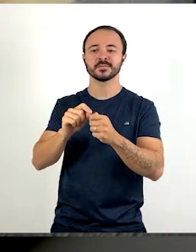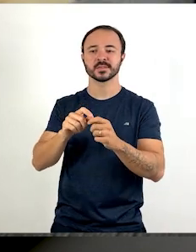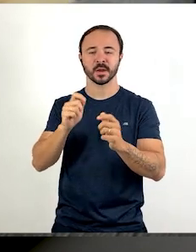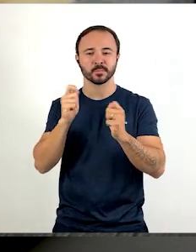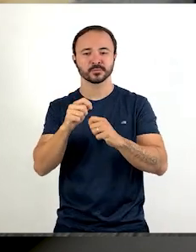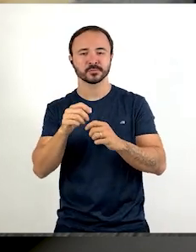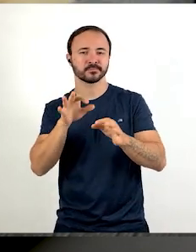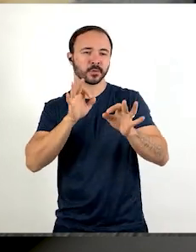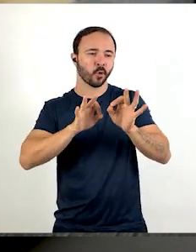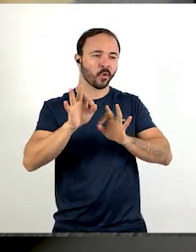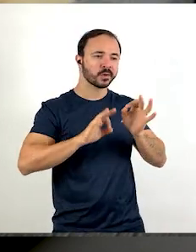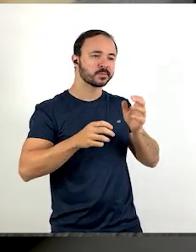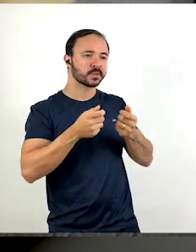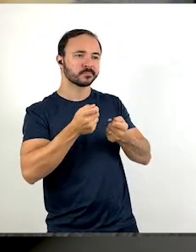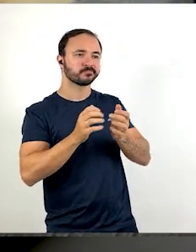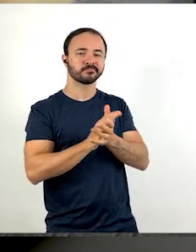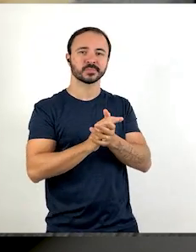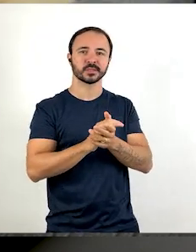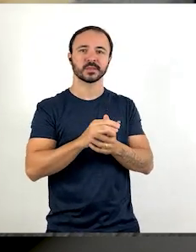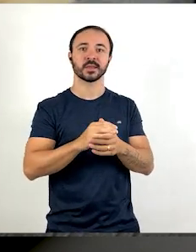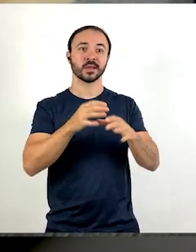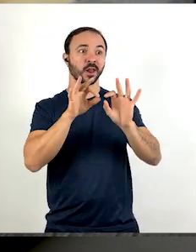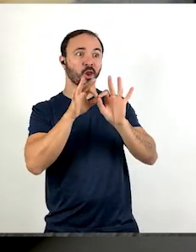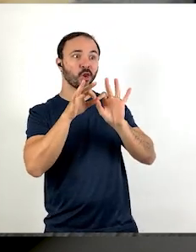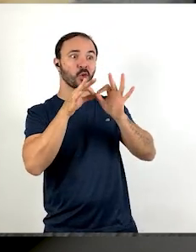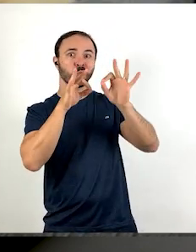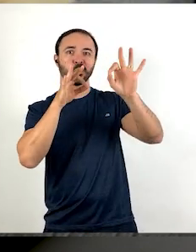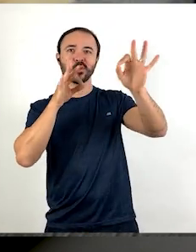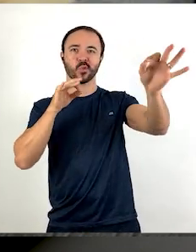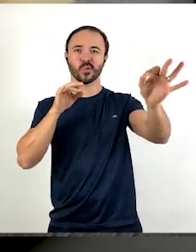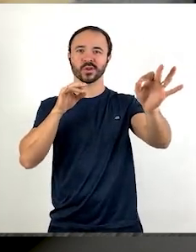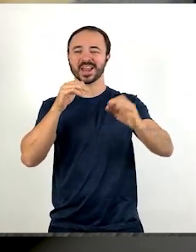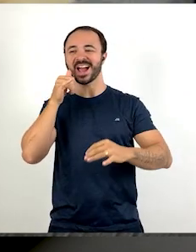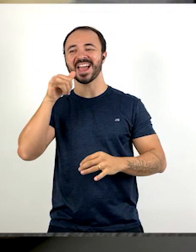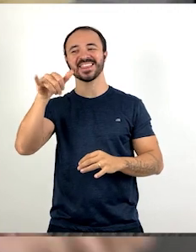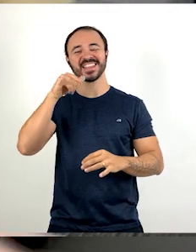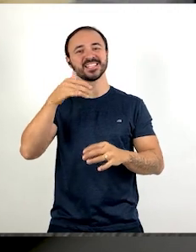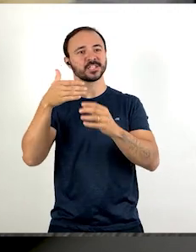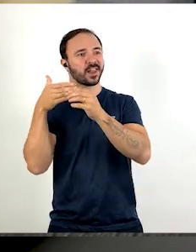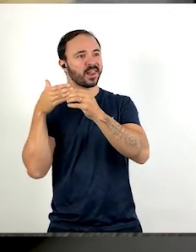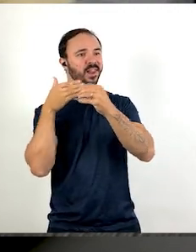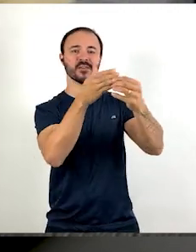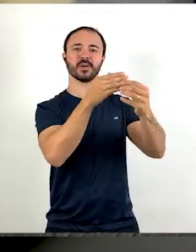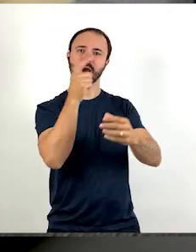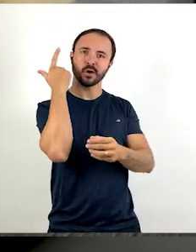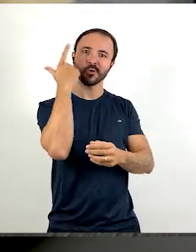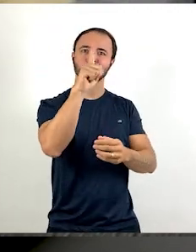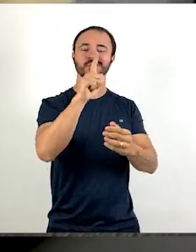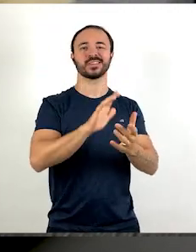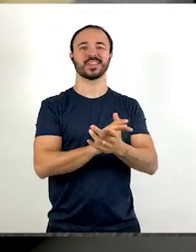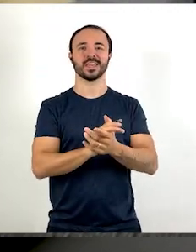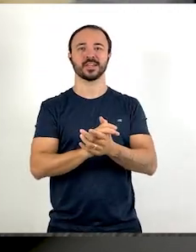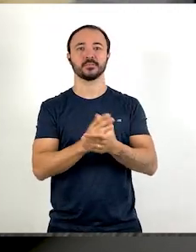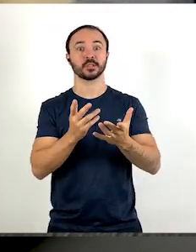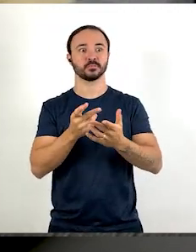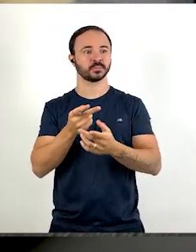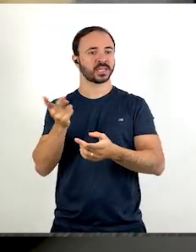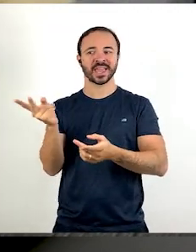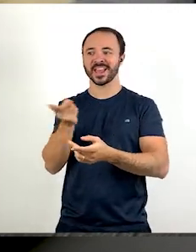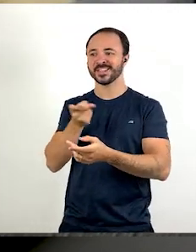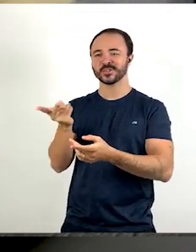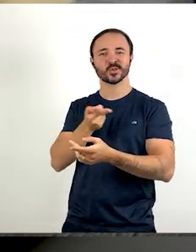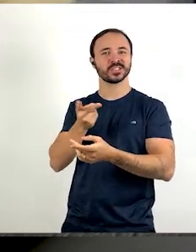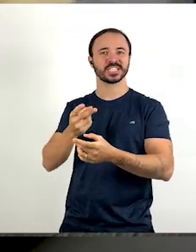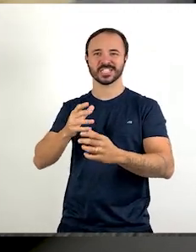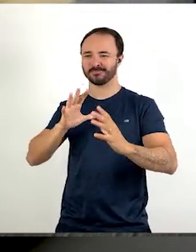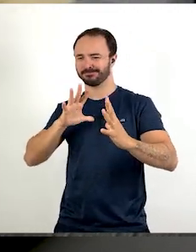longas distâncias sem muita perda de potência. A solução. Isso fez com que os dois começassem